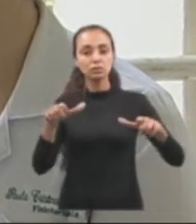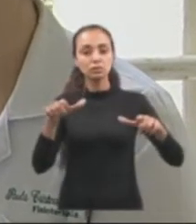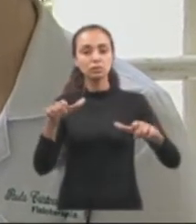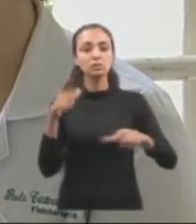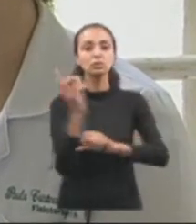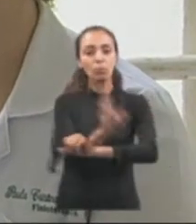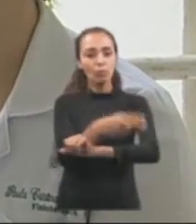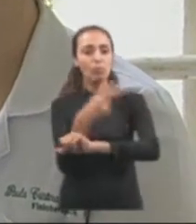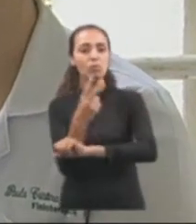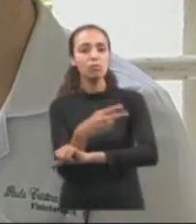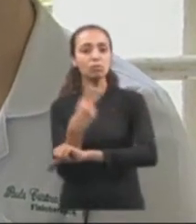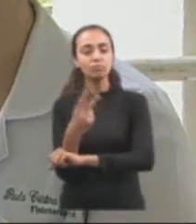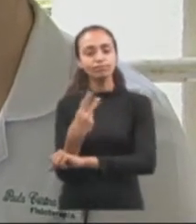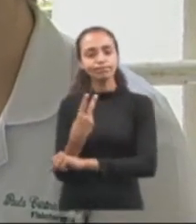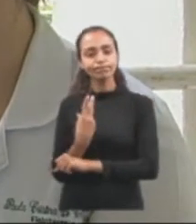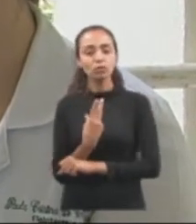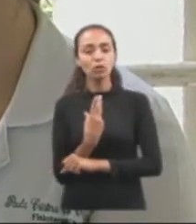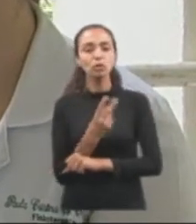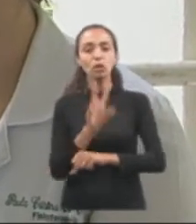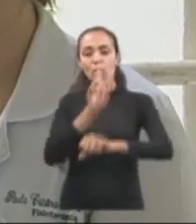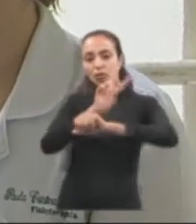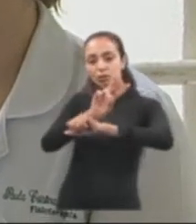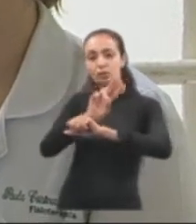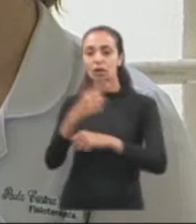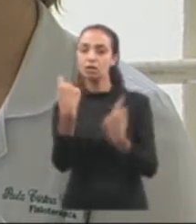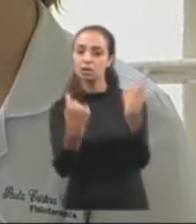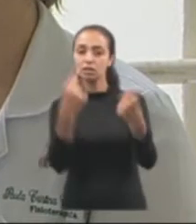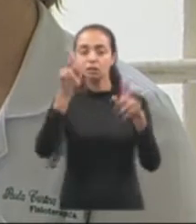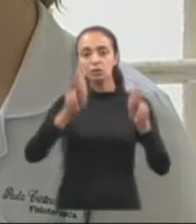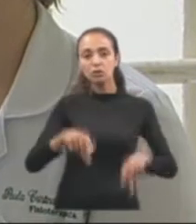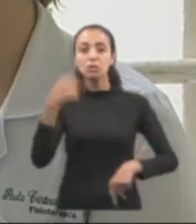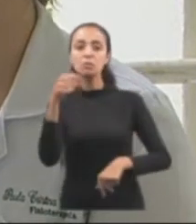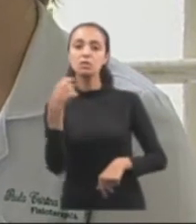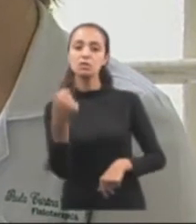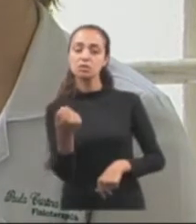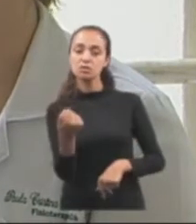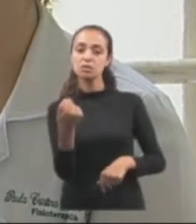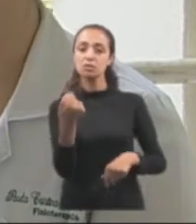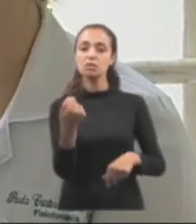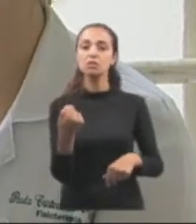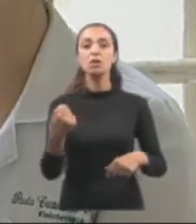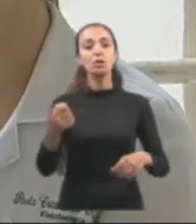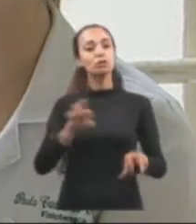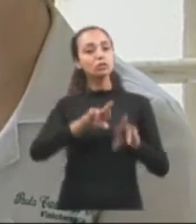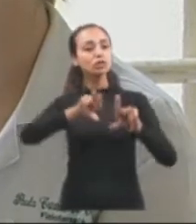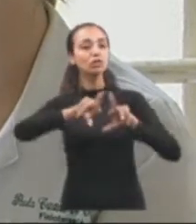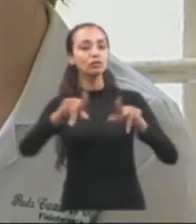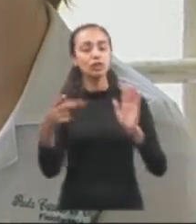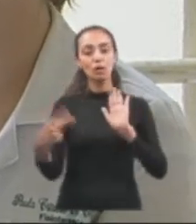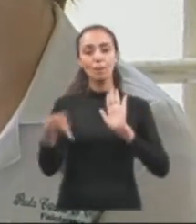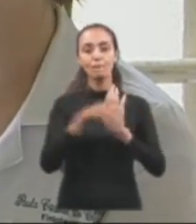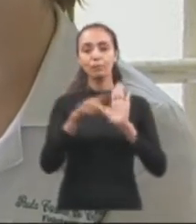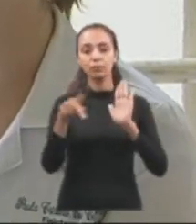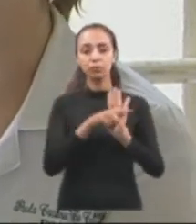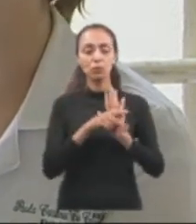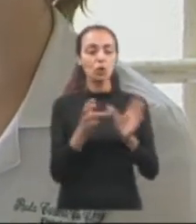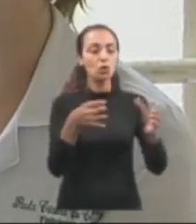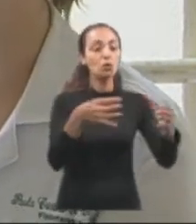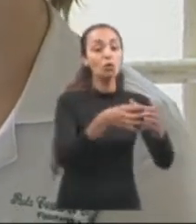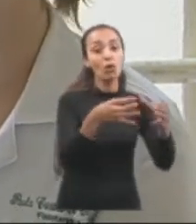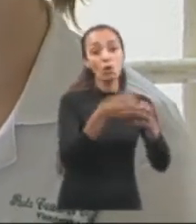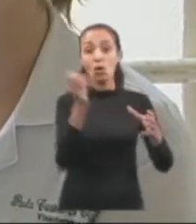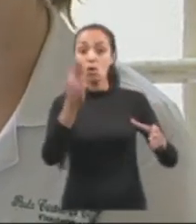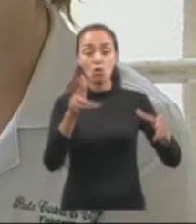cuidar cada um dentro da sua necessidade, com bastante interação entre eles, então